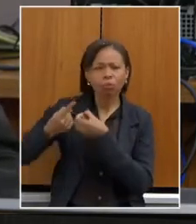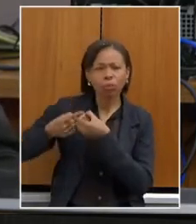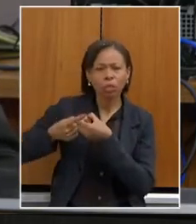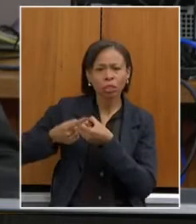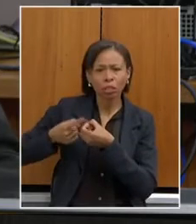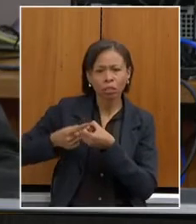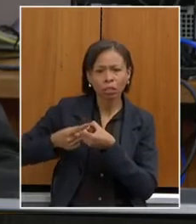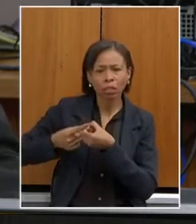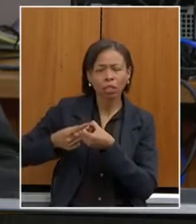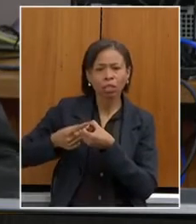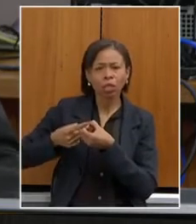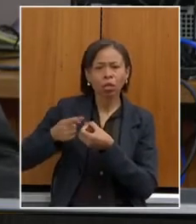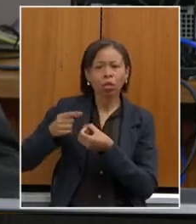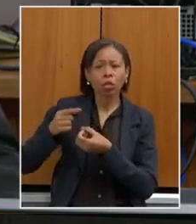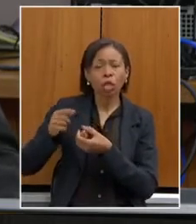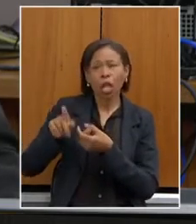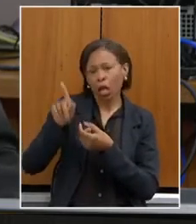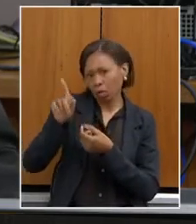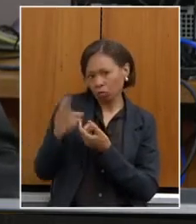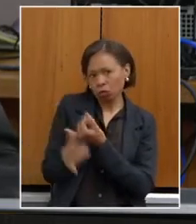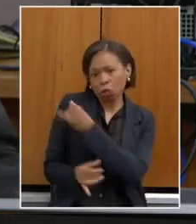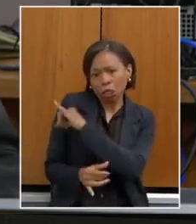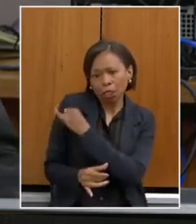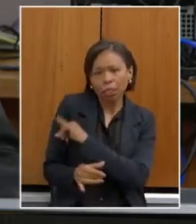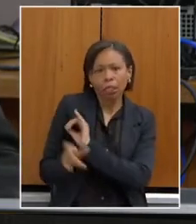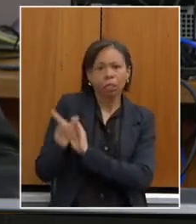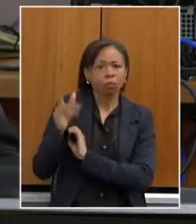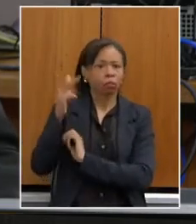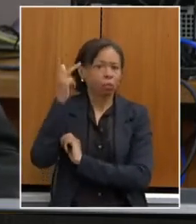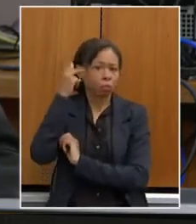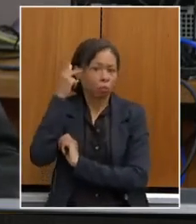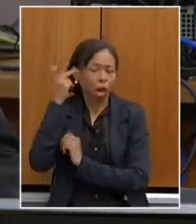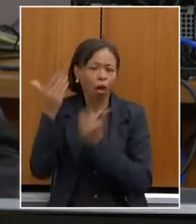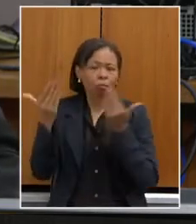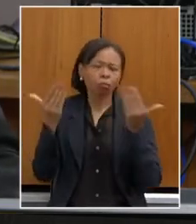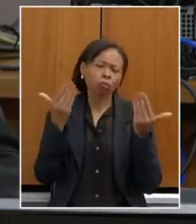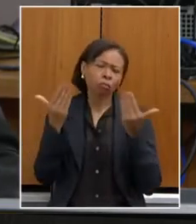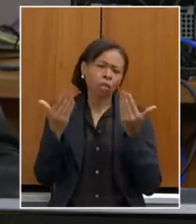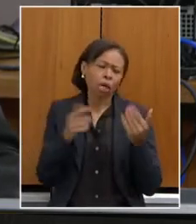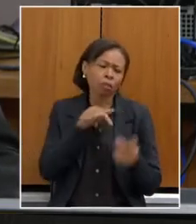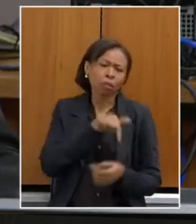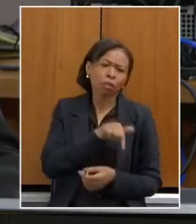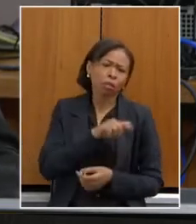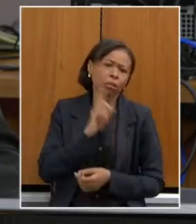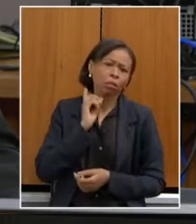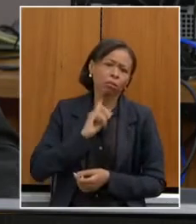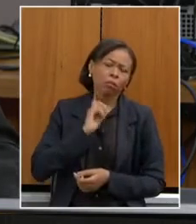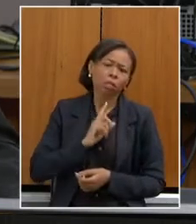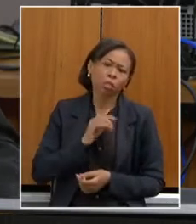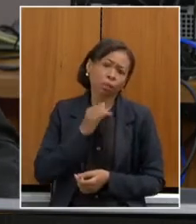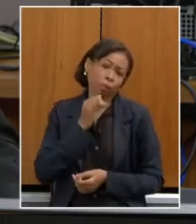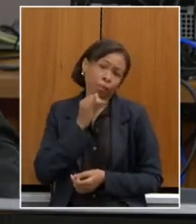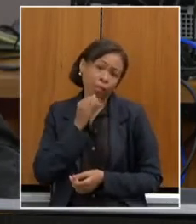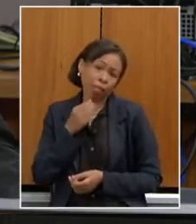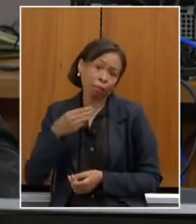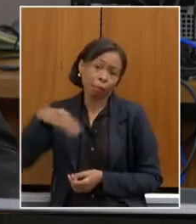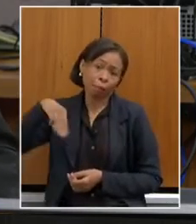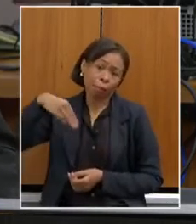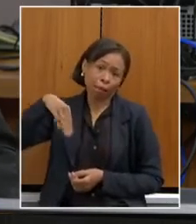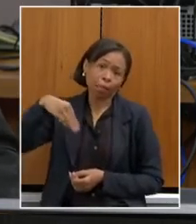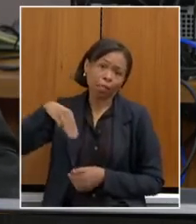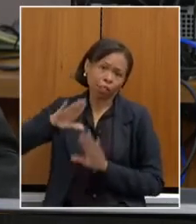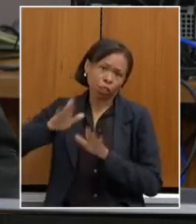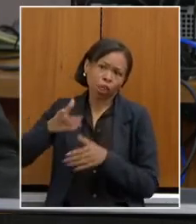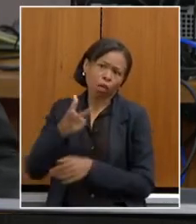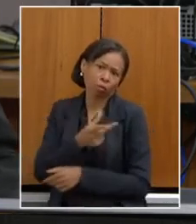do Estado do Rio São Paulo ou casos semelhantes que geralmente comparam com o Maranhão que recebeu